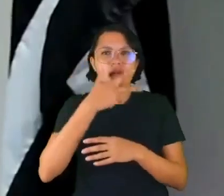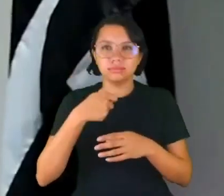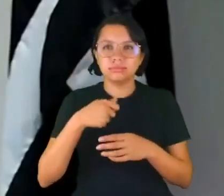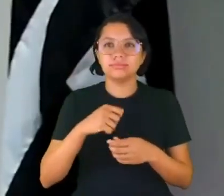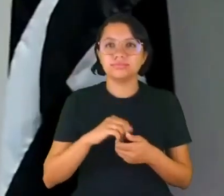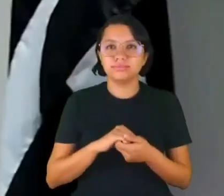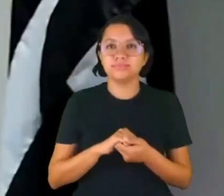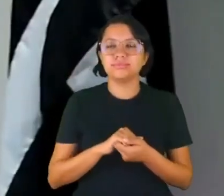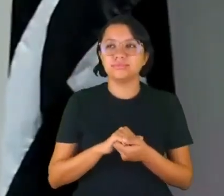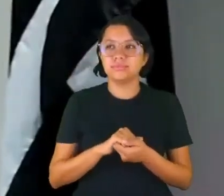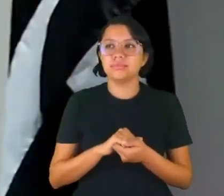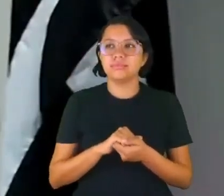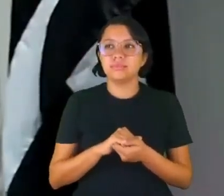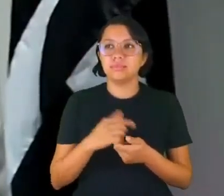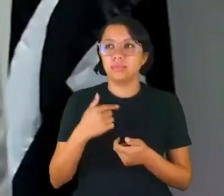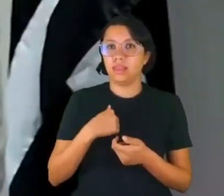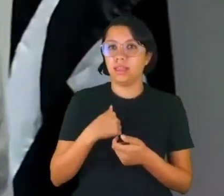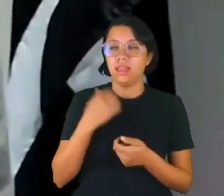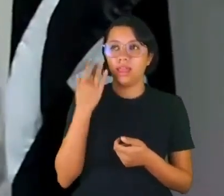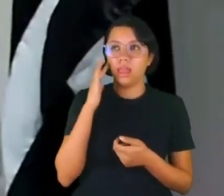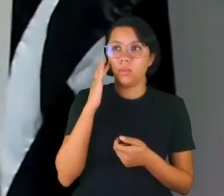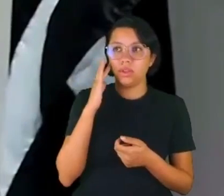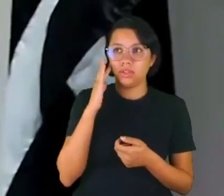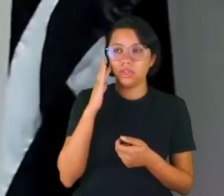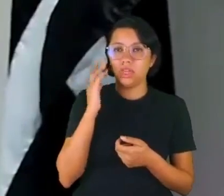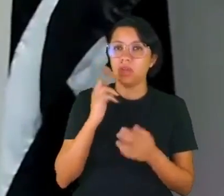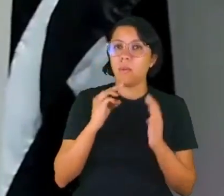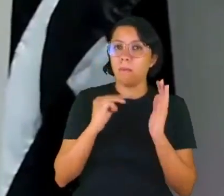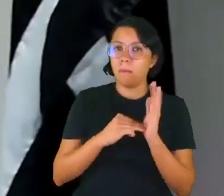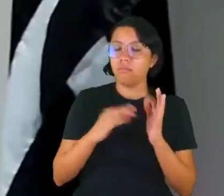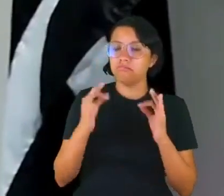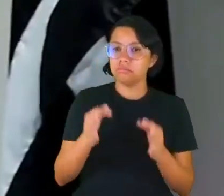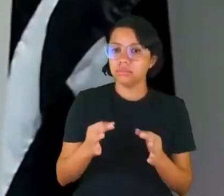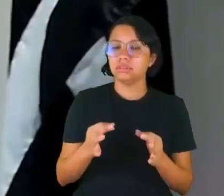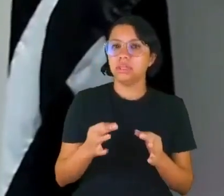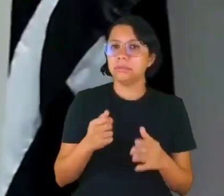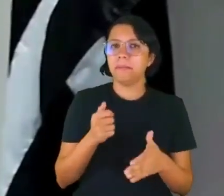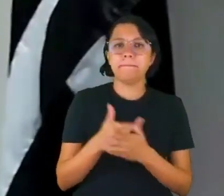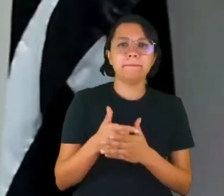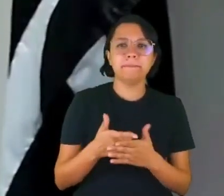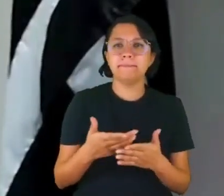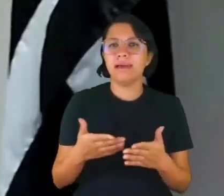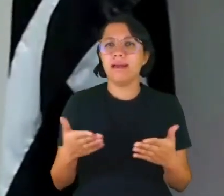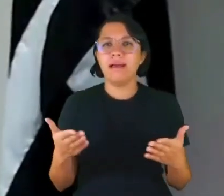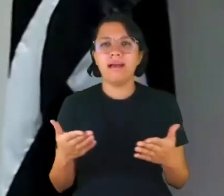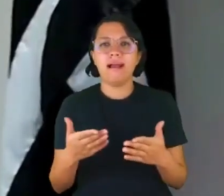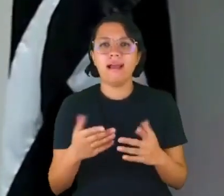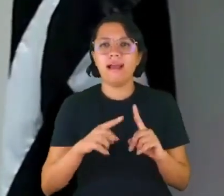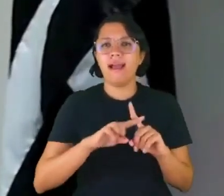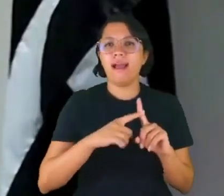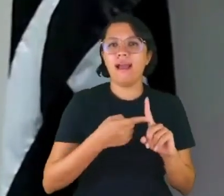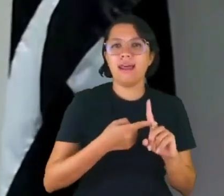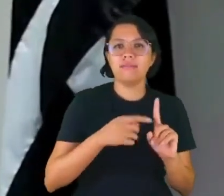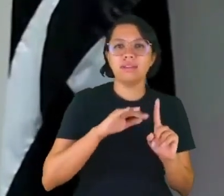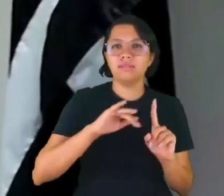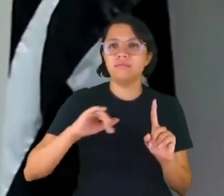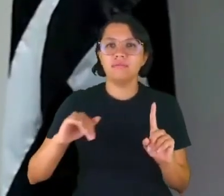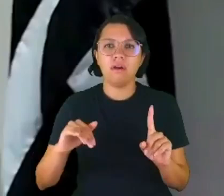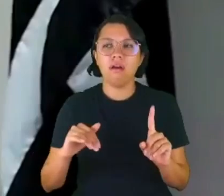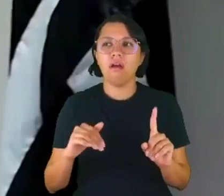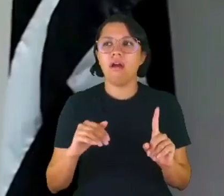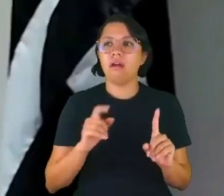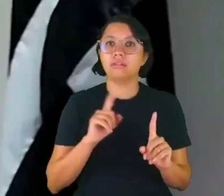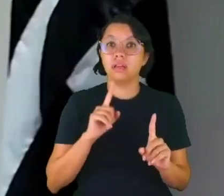pagar essa fertilização in vitro. Não, não, não, não, não. Não está no plano, não está escrito, o plano não prevê, não tem previsão, e a